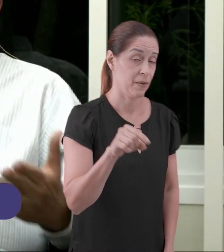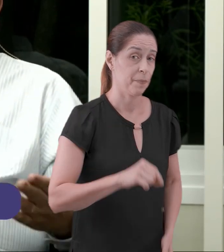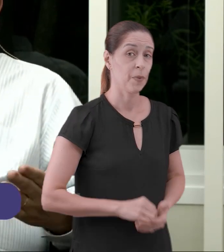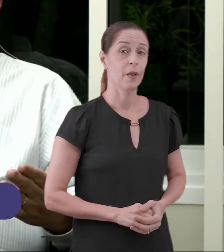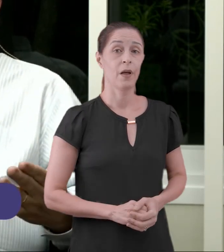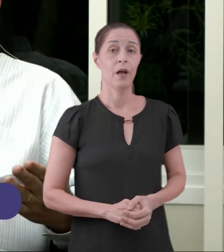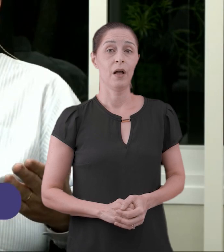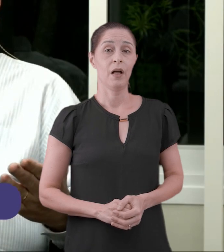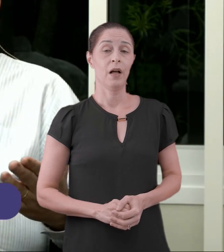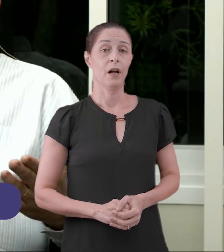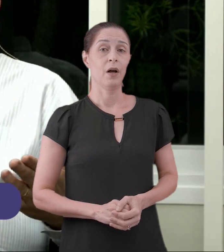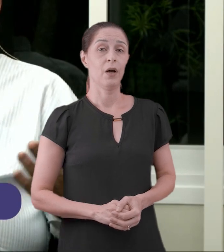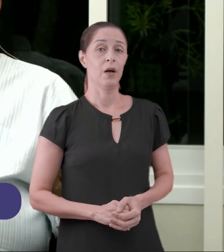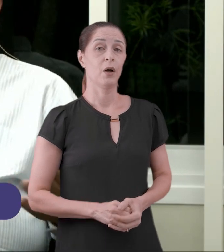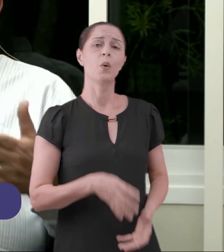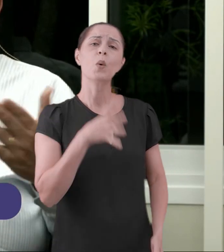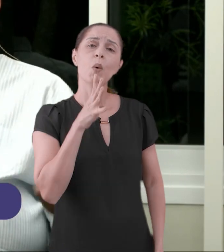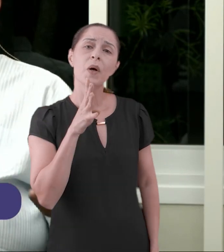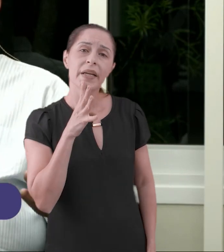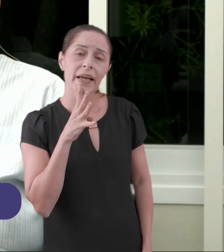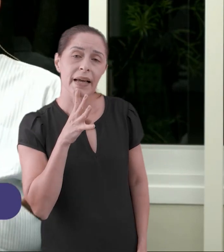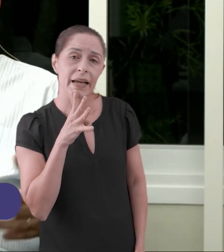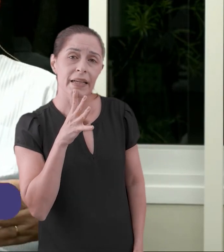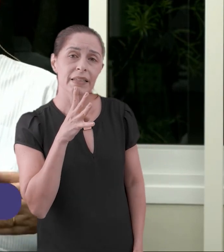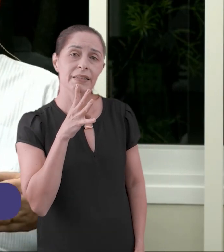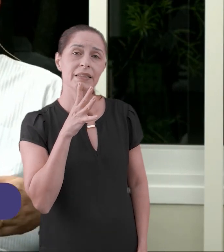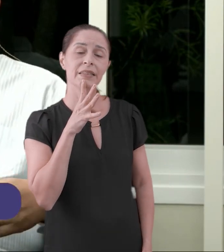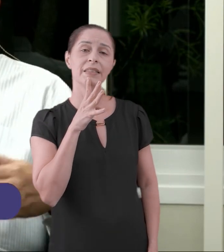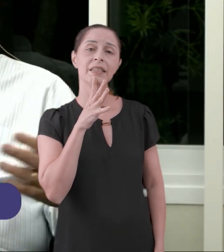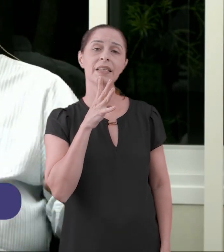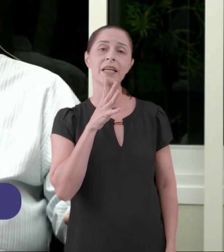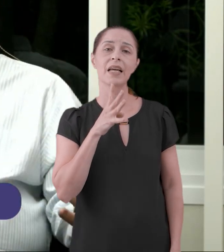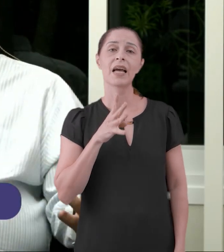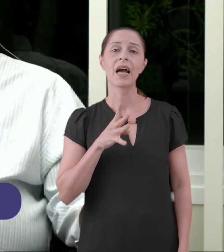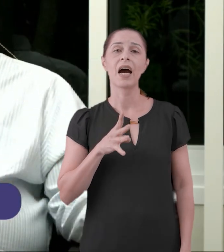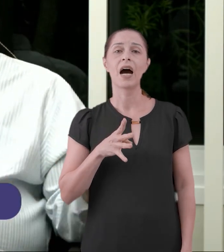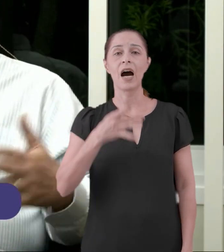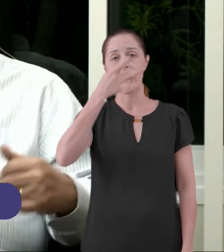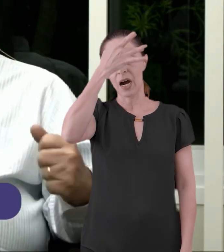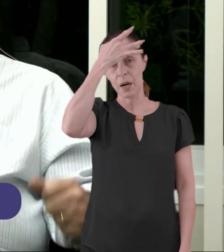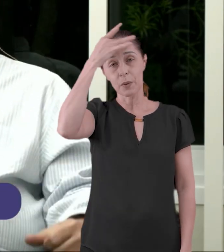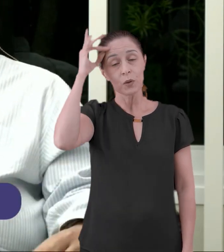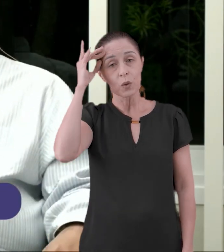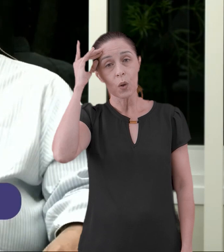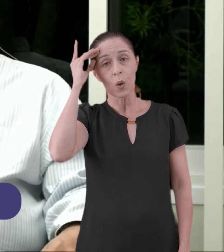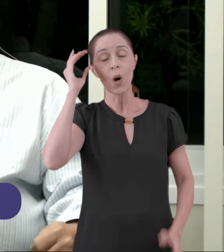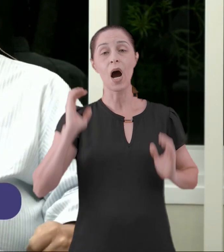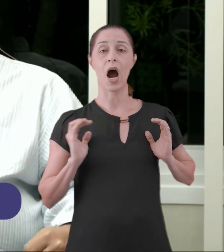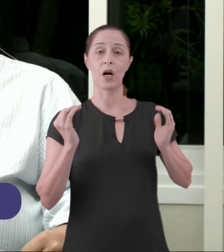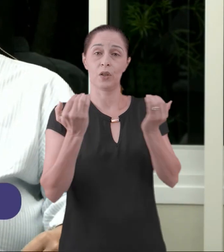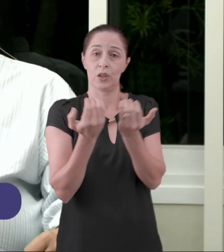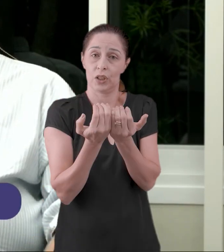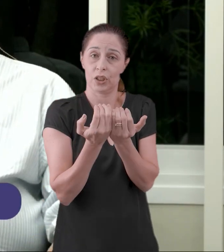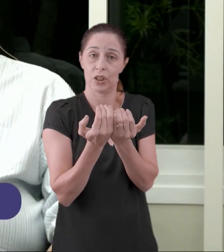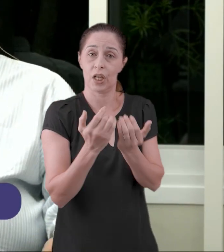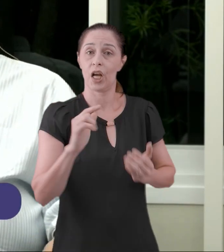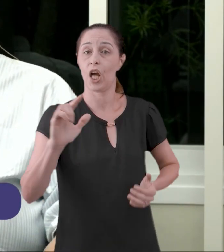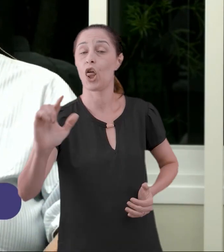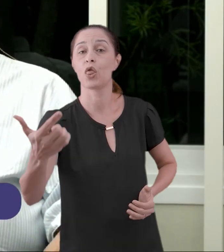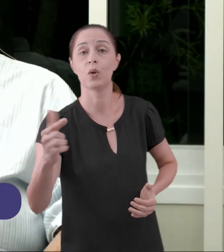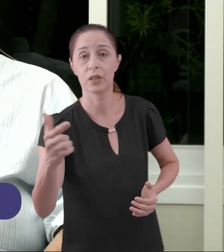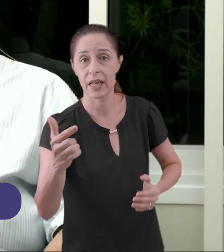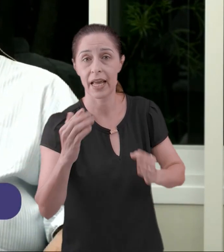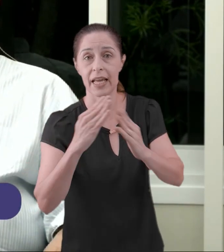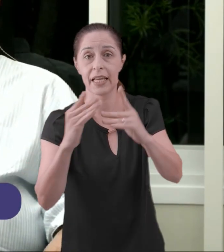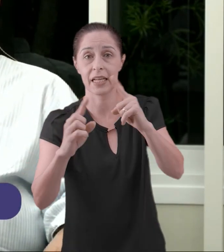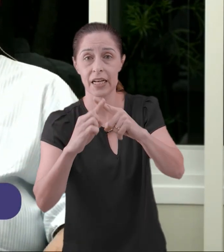tem um autista na sua família e não encontrou uma igreja, venha para a Igreja de Pinheiros. Nós vamos acolhê-lo